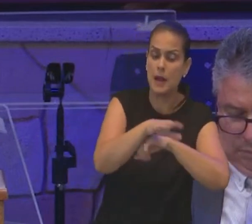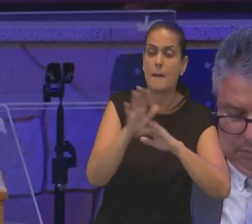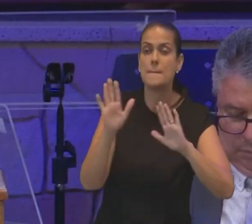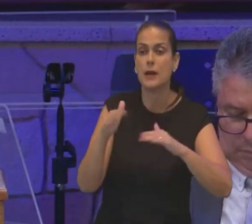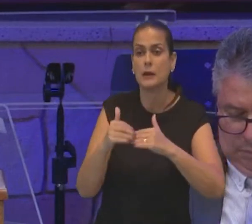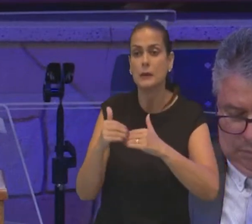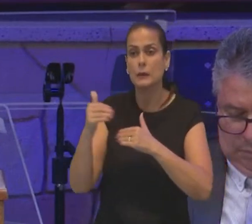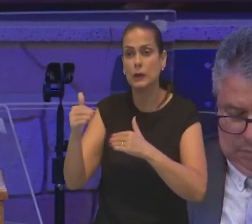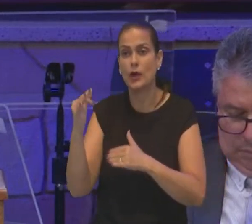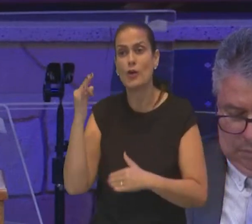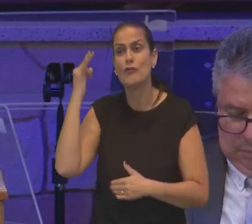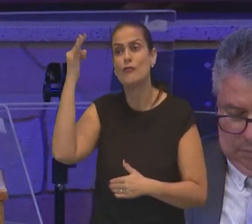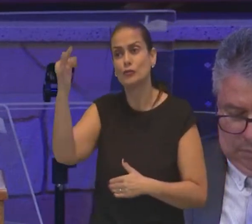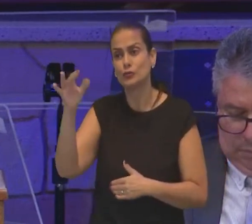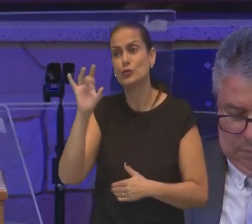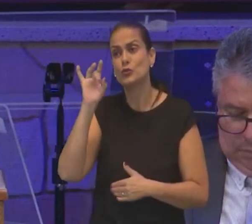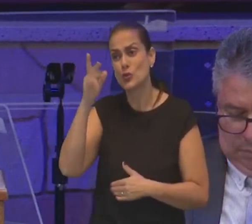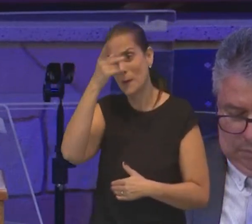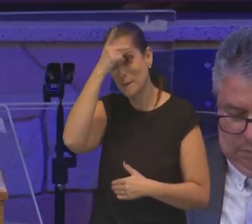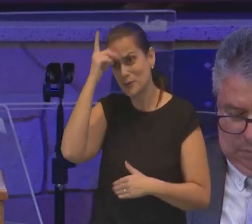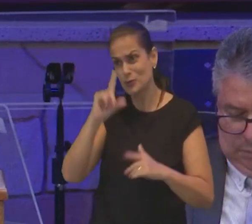tem que cuidar só dos egressos.